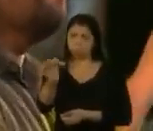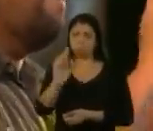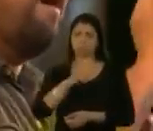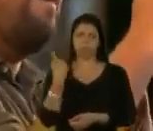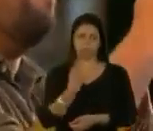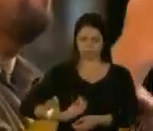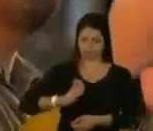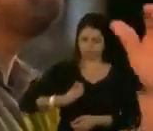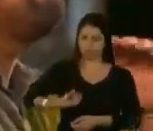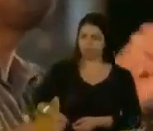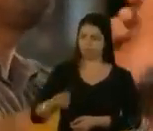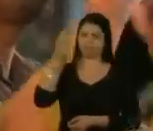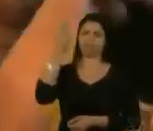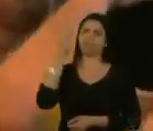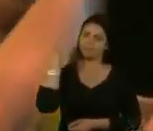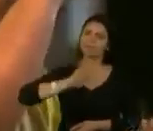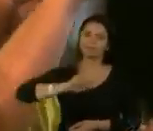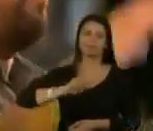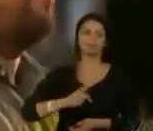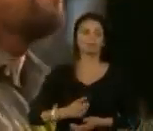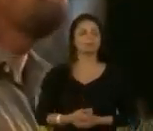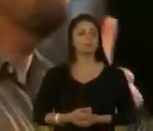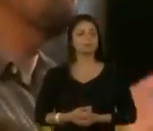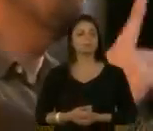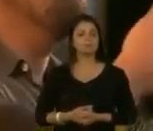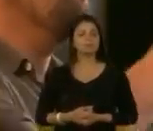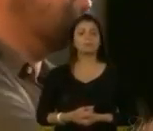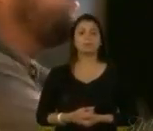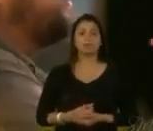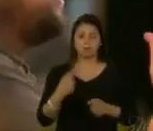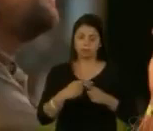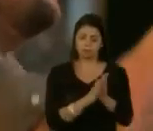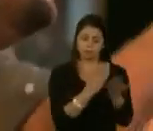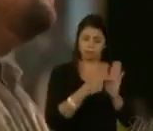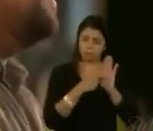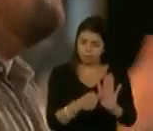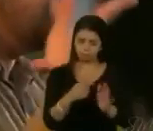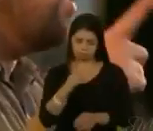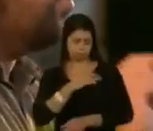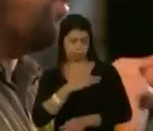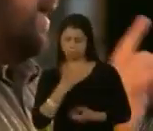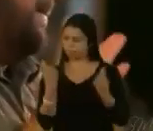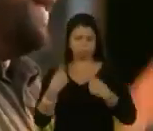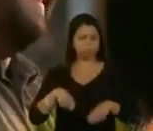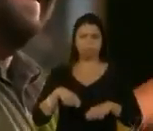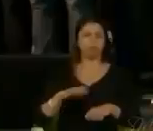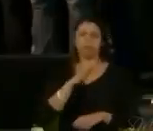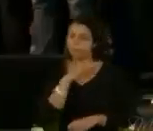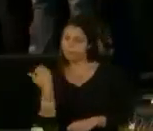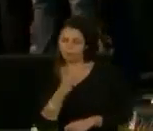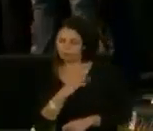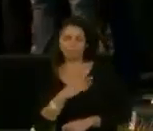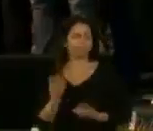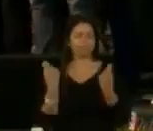para a vida eterna. Até porque outra passagem diz: nada temeis, nem mesmo a morte, a